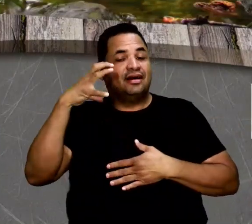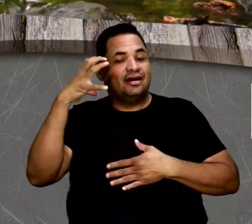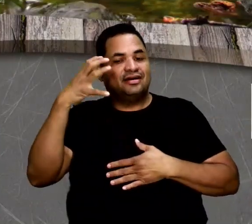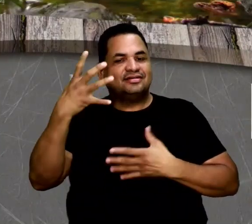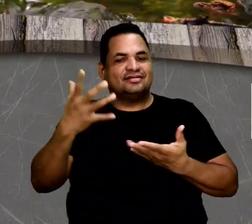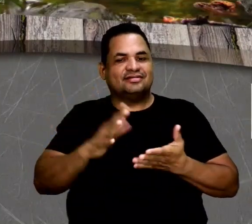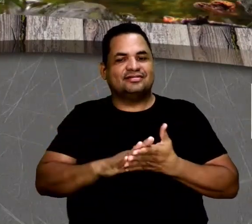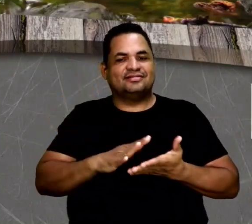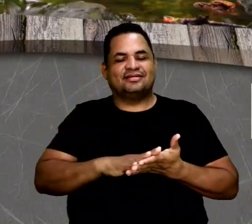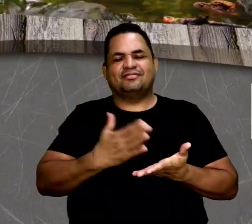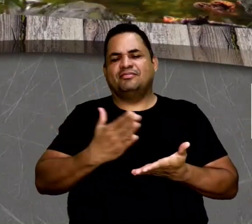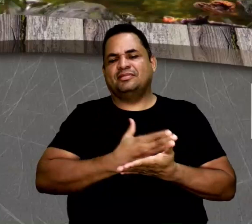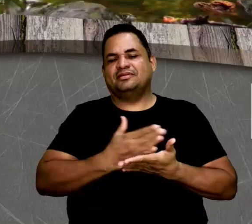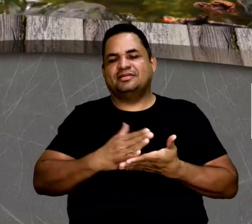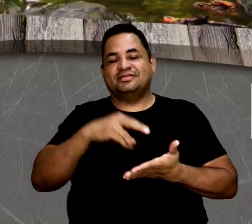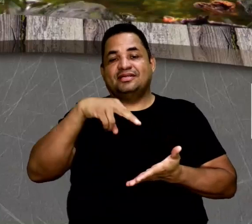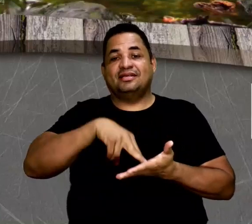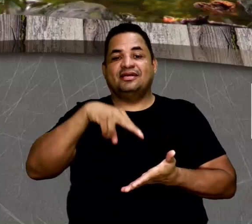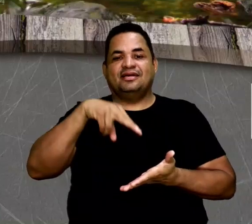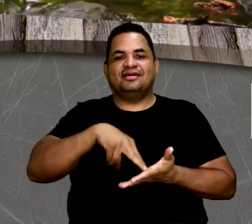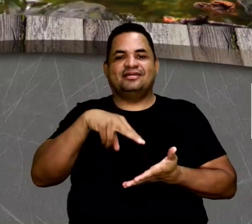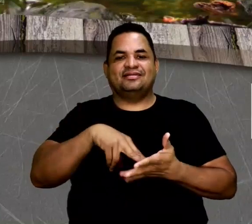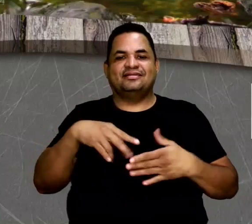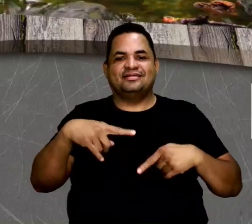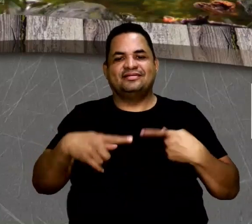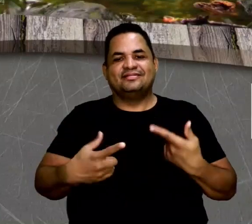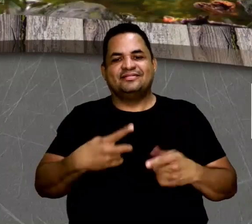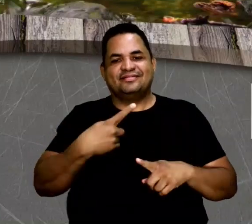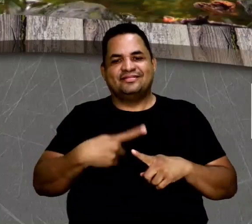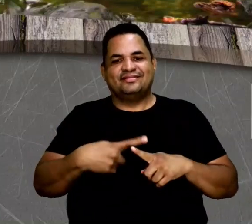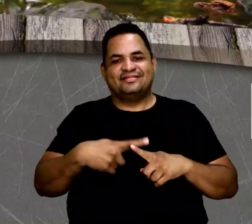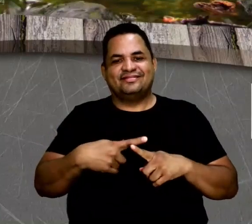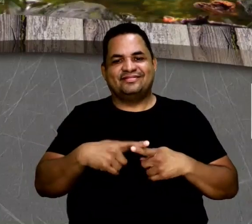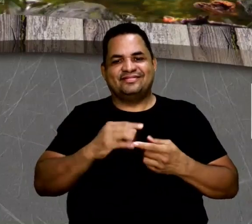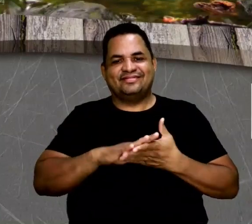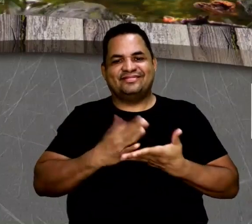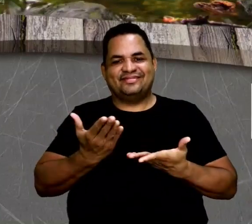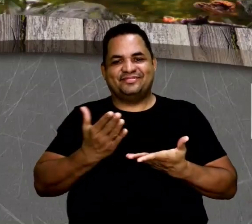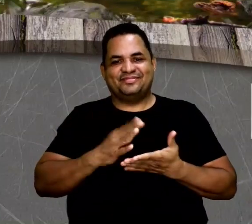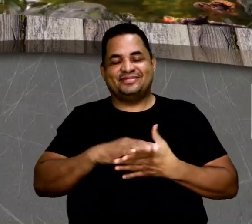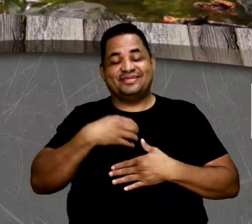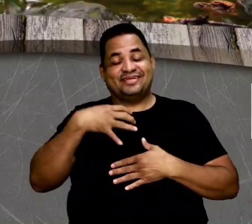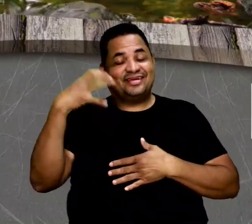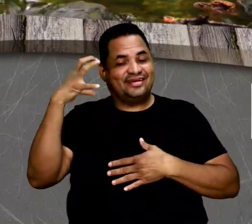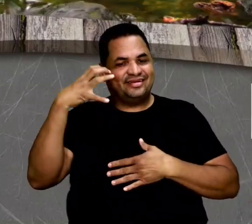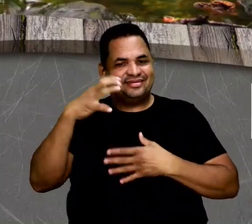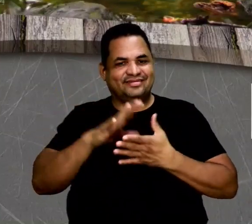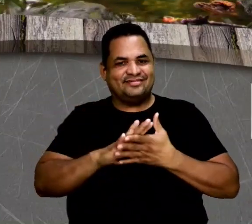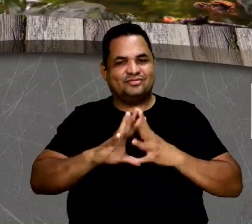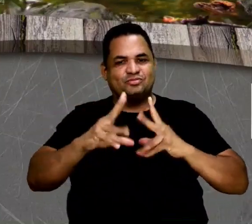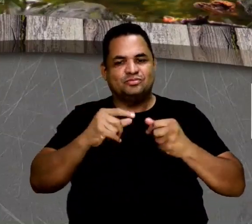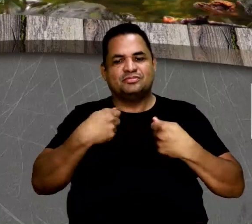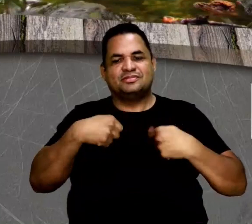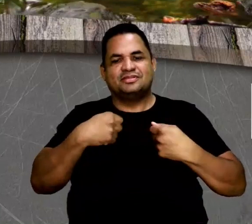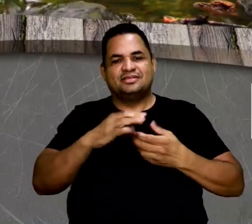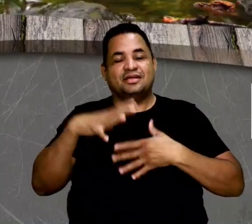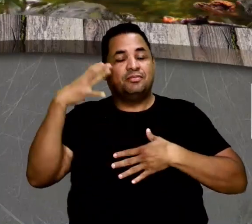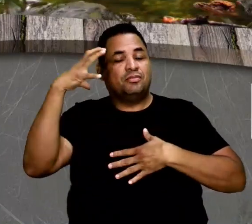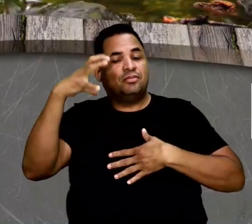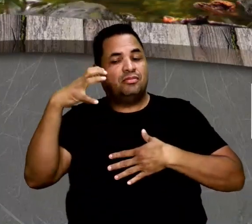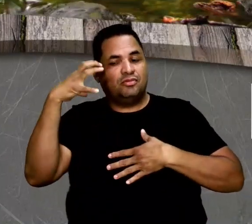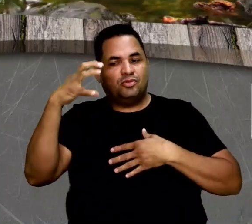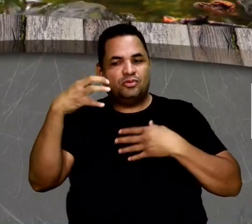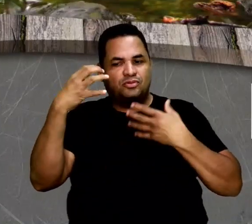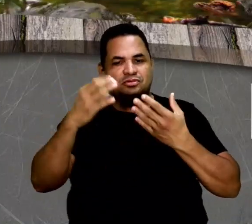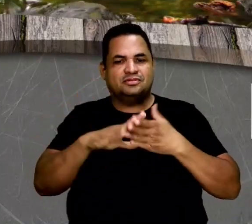gente, animado. Você tá animado? Exatamente. Daqui a pouco ele dá uma palhinha pra vocês. Comigo é assim, pessoal, tudo tem que ter música no meio, né? Que o cara que não